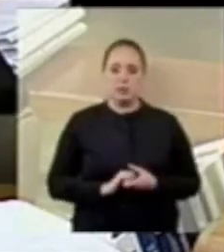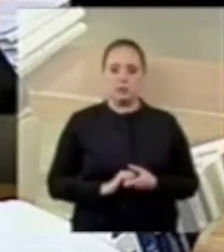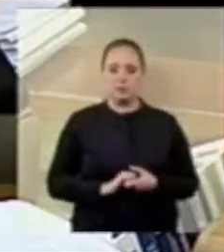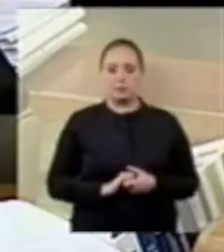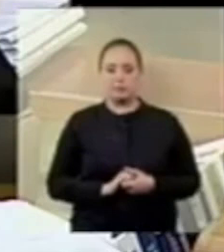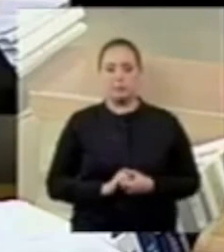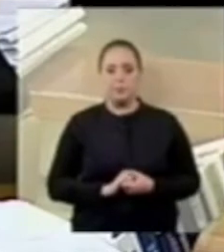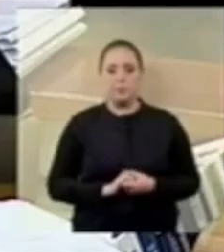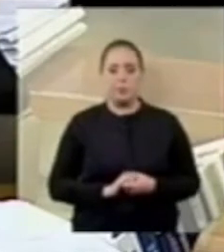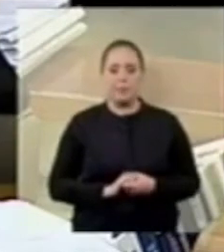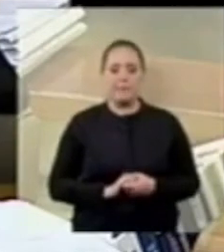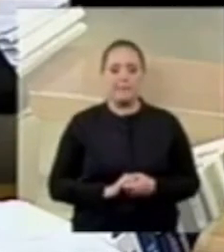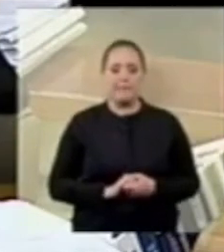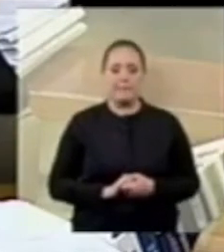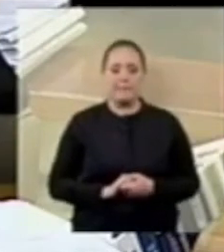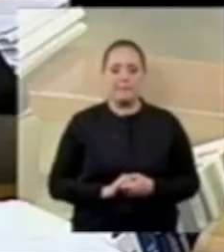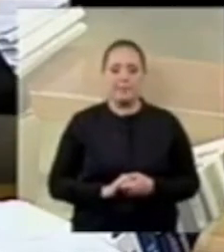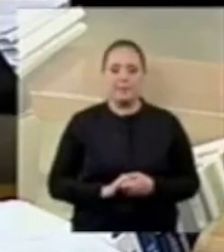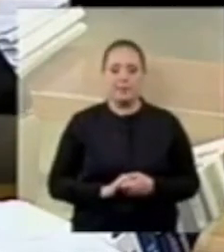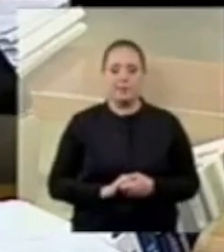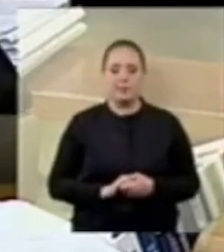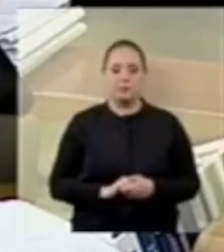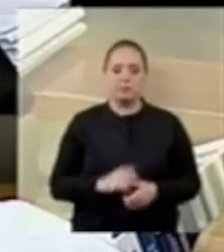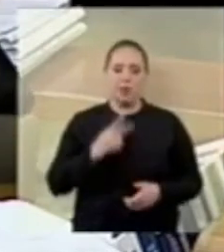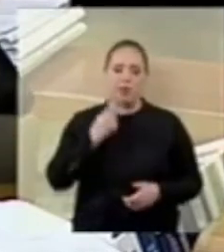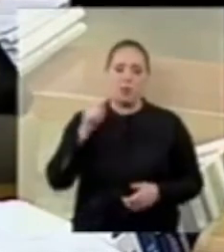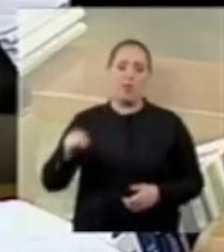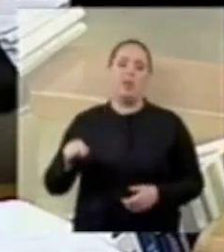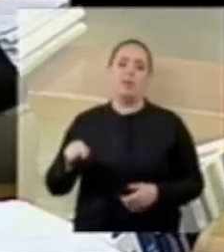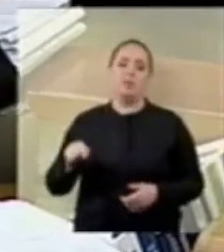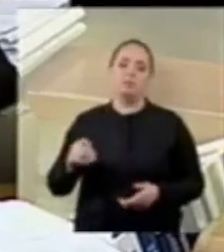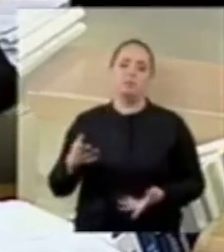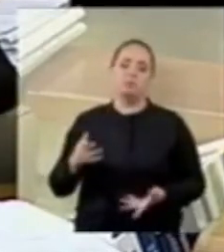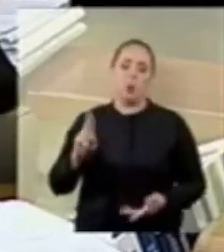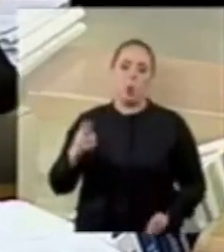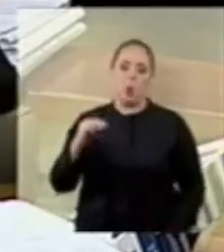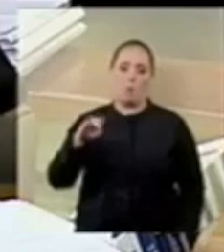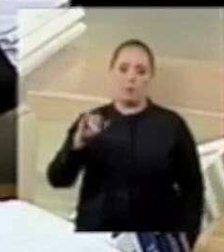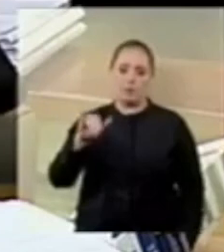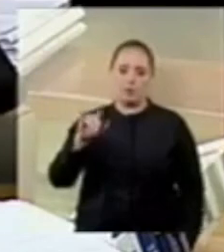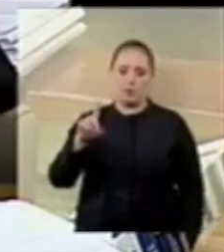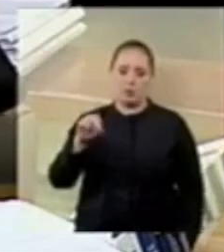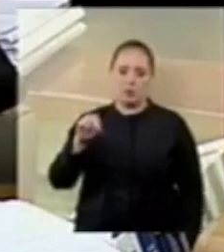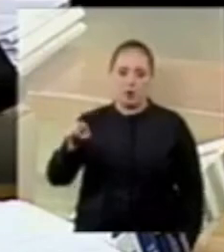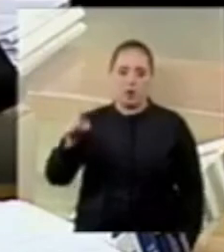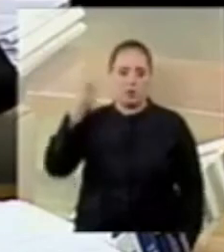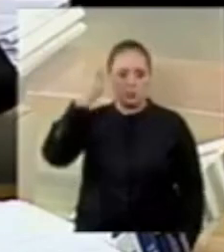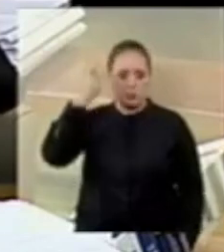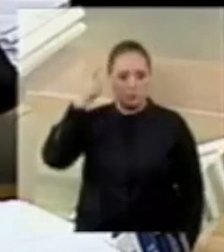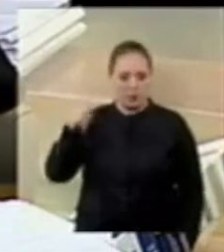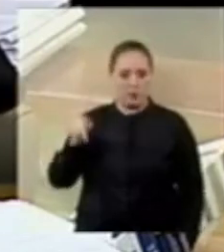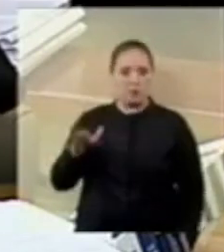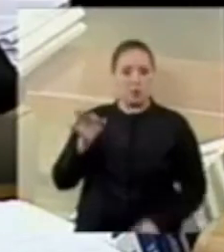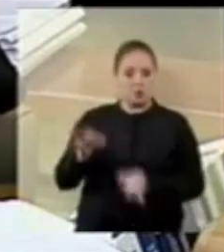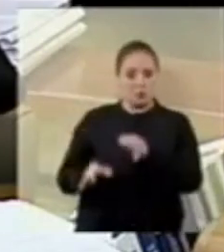a ele foi imputada a prática de um homicídio no litoral de são paulo e ele foi julgado e